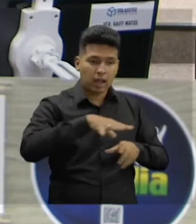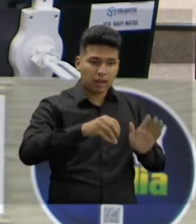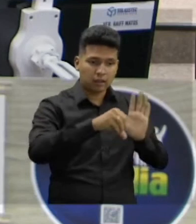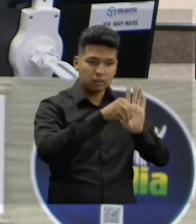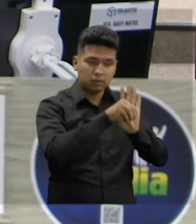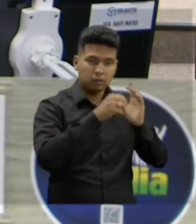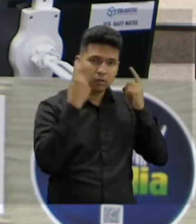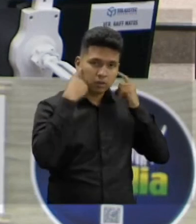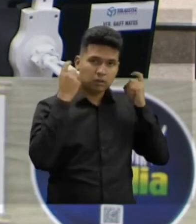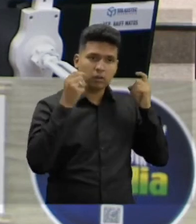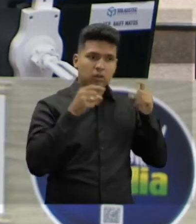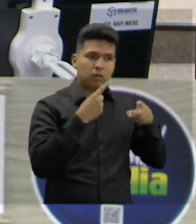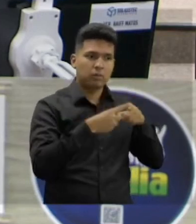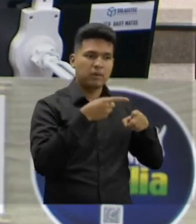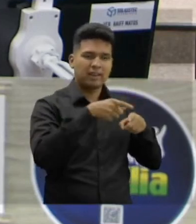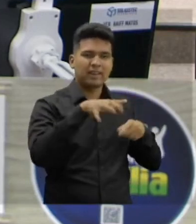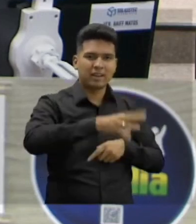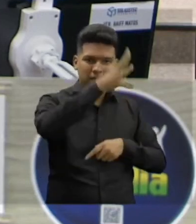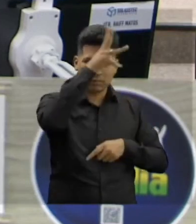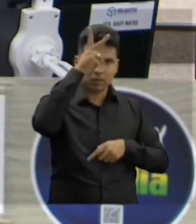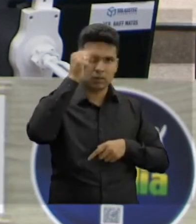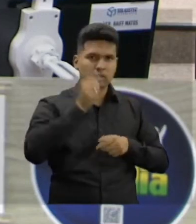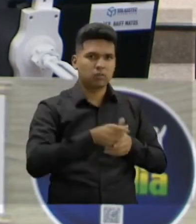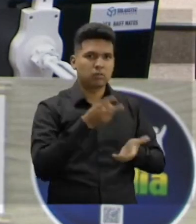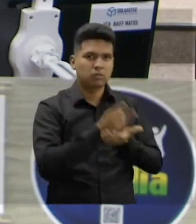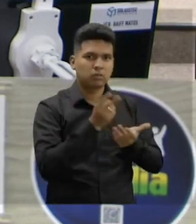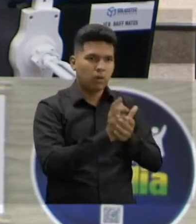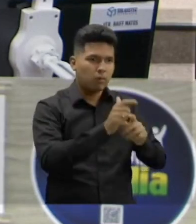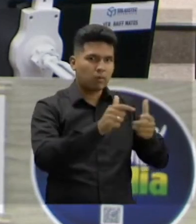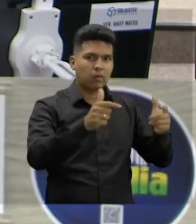que tem sido um grande agravante dentro da cidade de Manaus. Manaus está